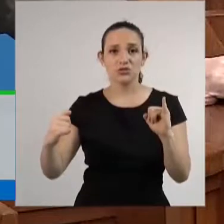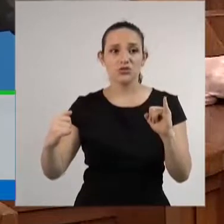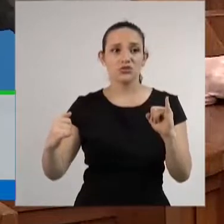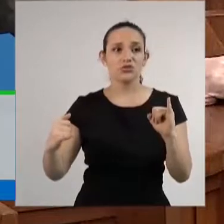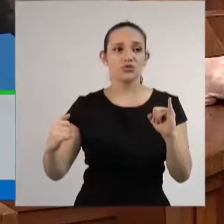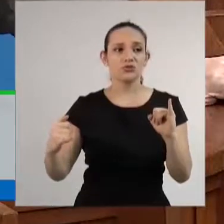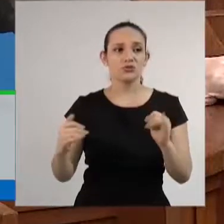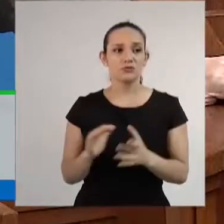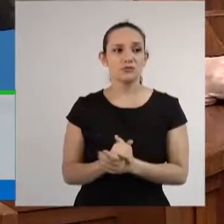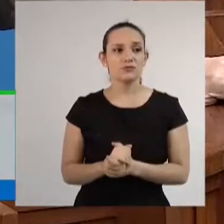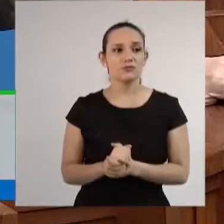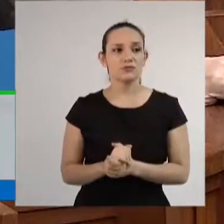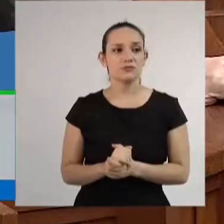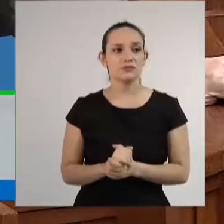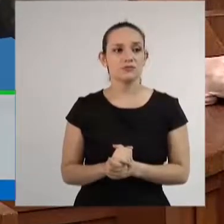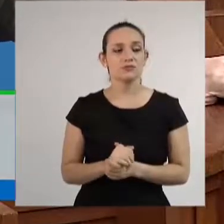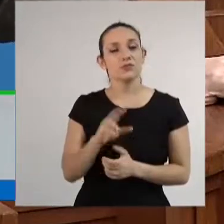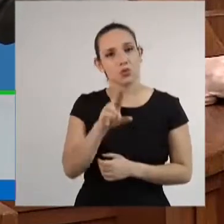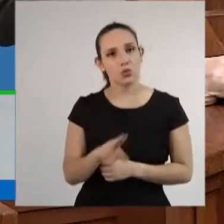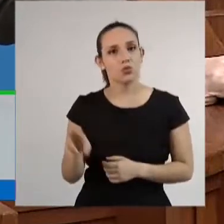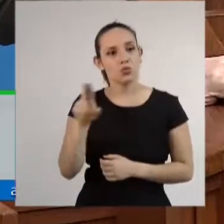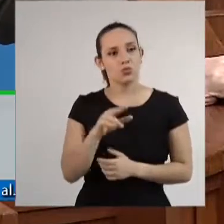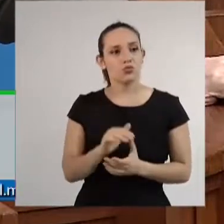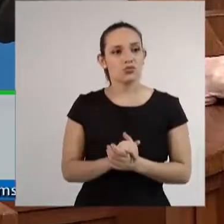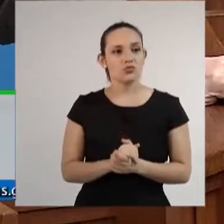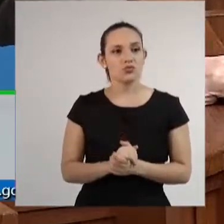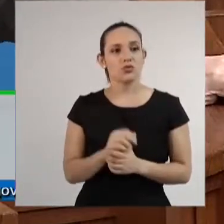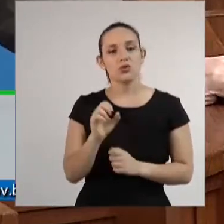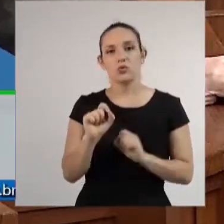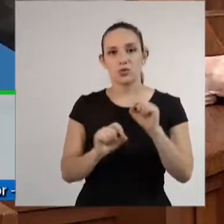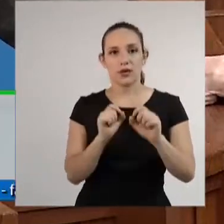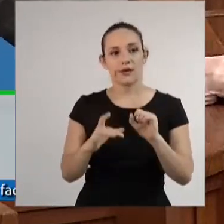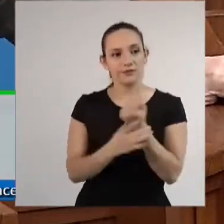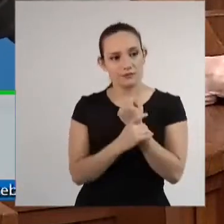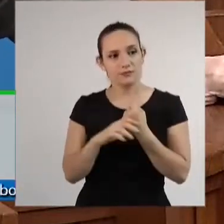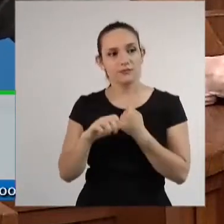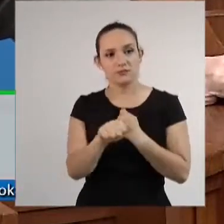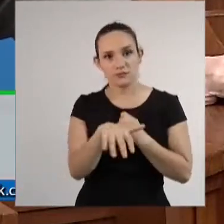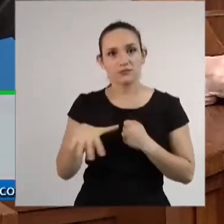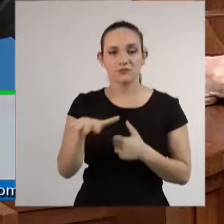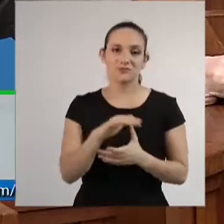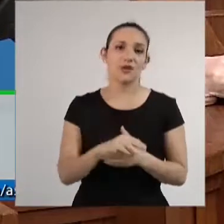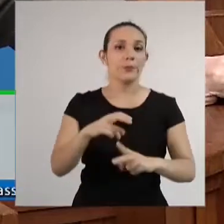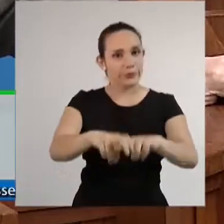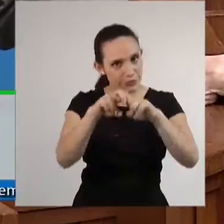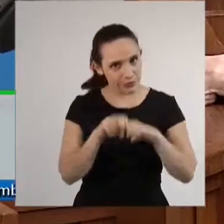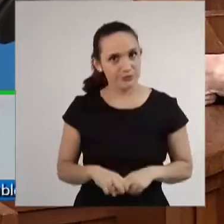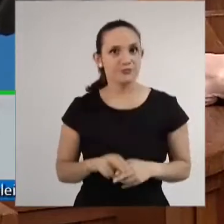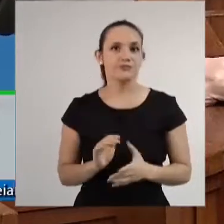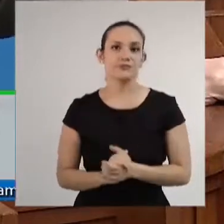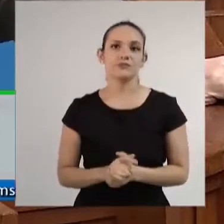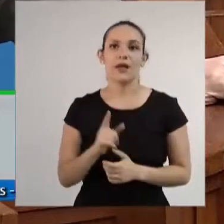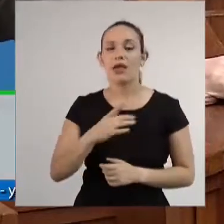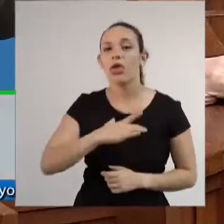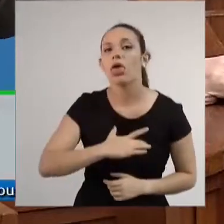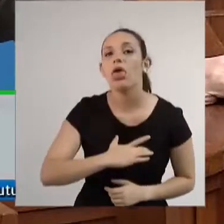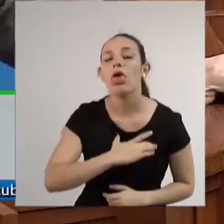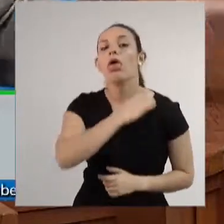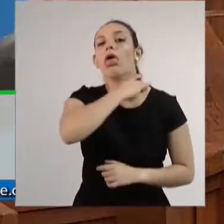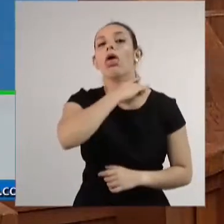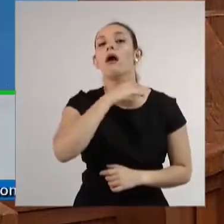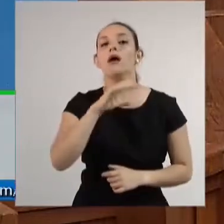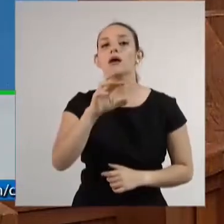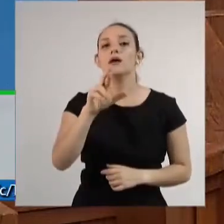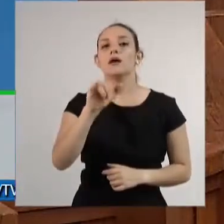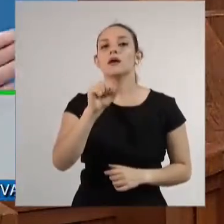são feitas com recursos da Seguridade Social. Está aí talvez uma das causas da crise que nós vivemos